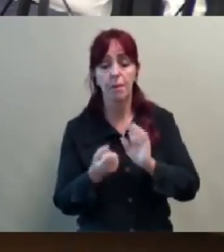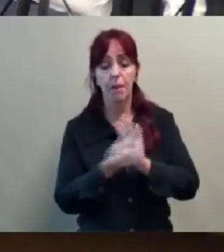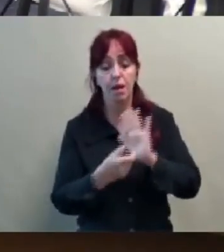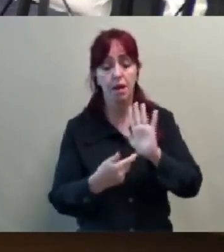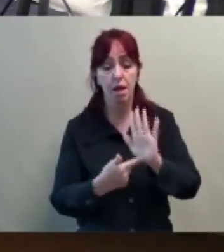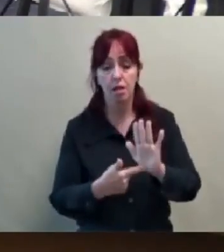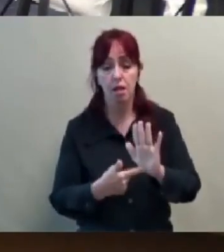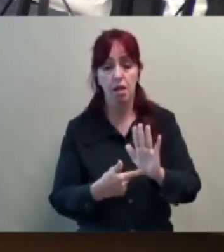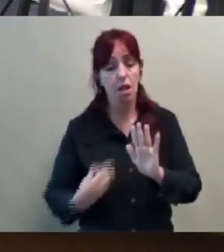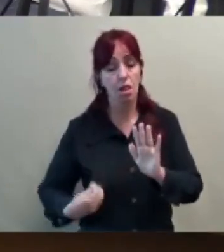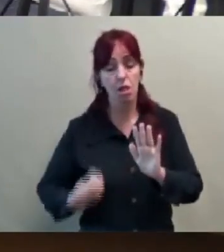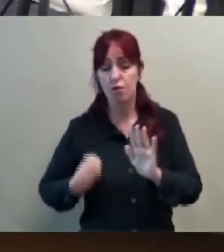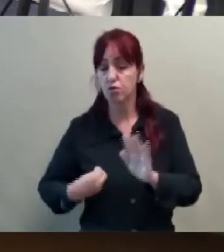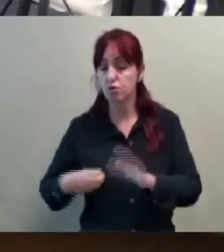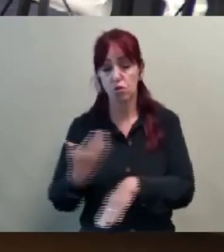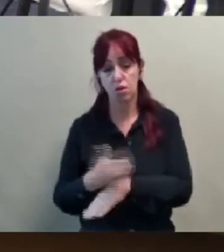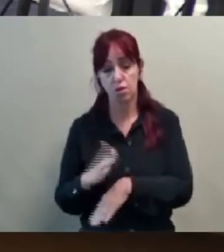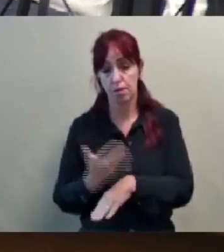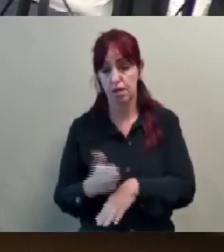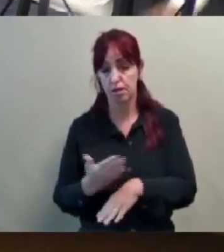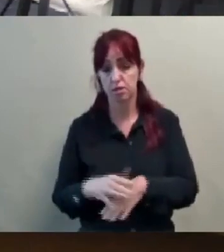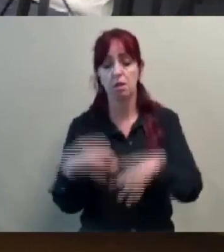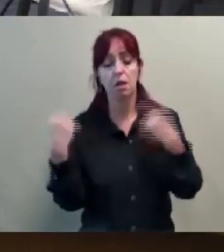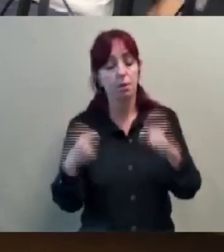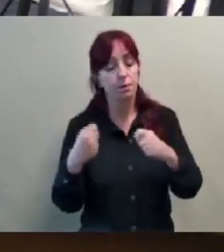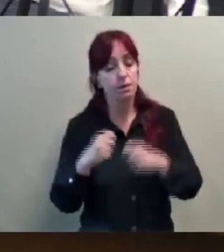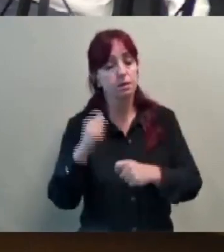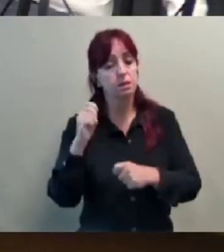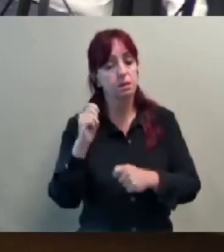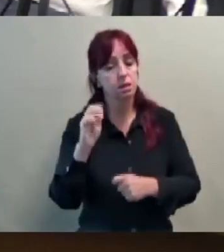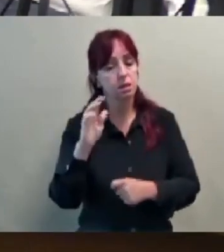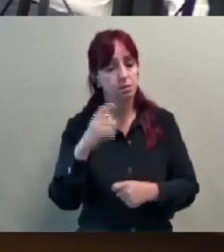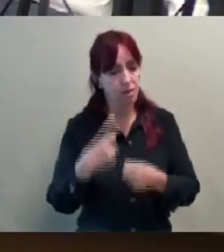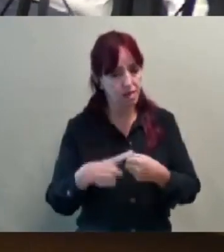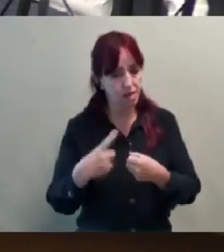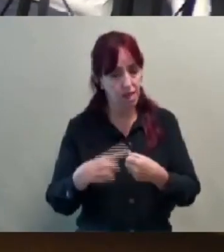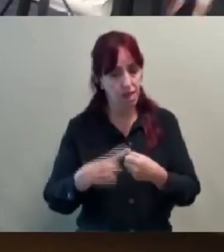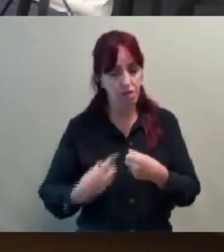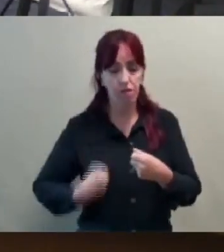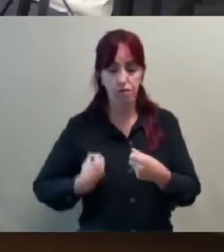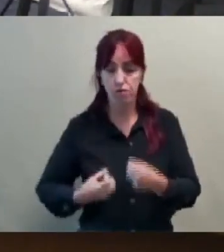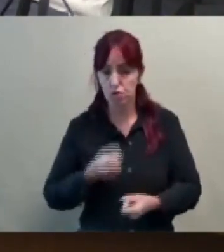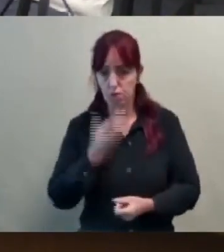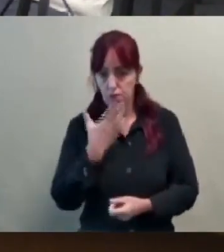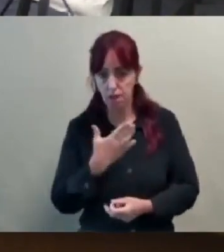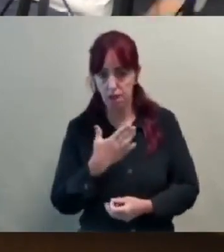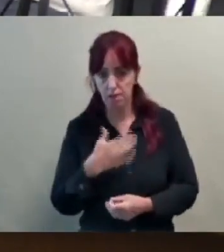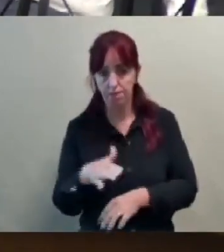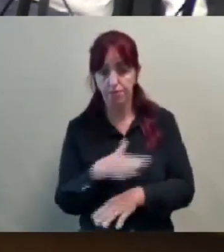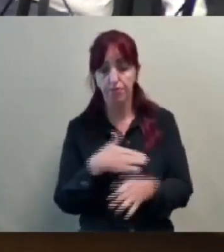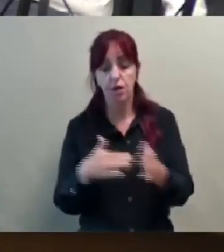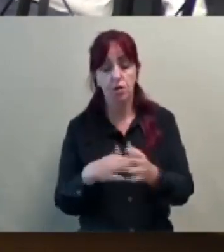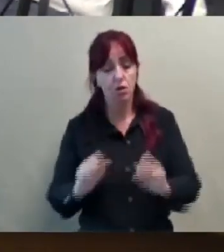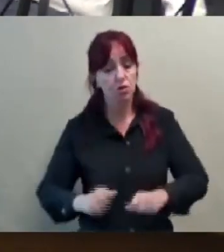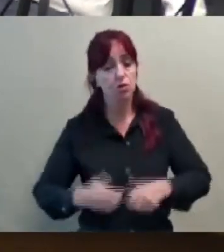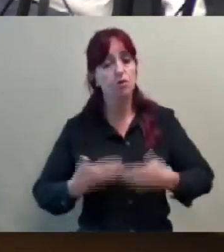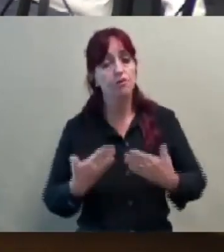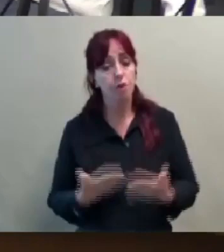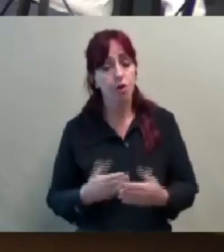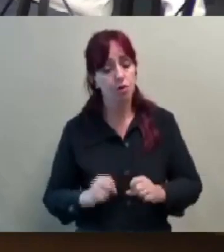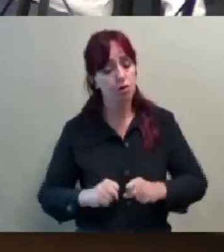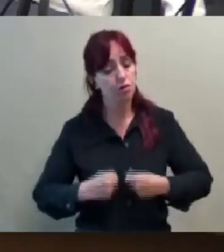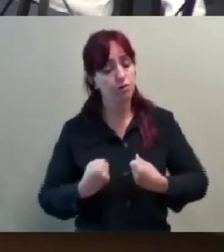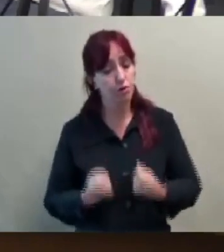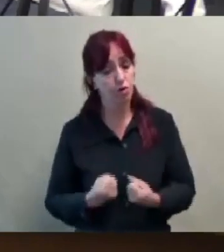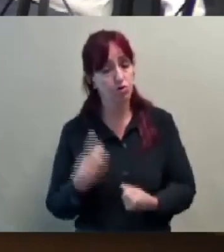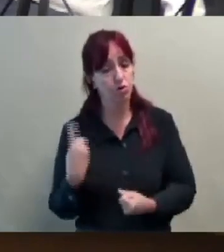A gente precisa de uma cidade que realmente funcione bem. Então, todos os esforços para que nós possamos colocar Belo Horizonte